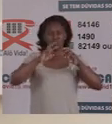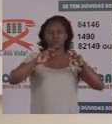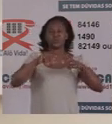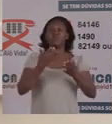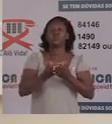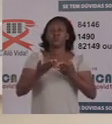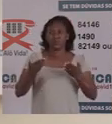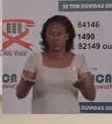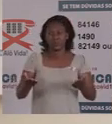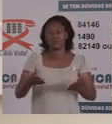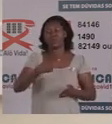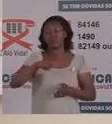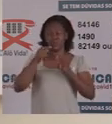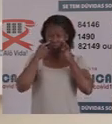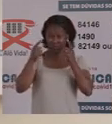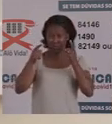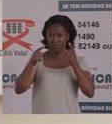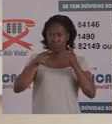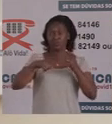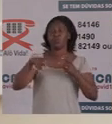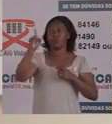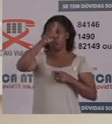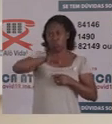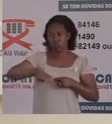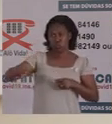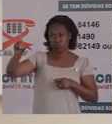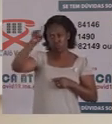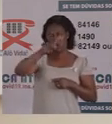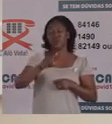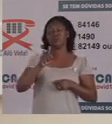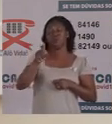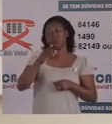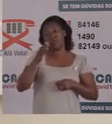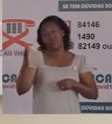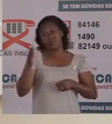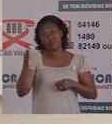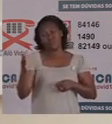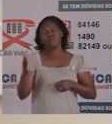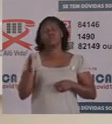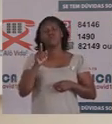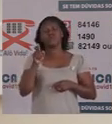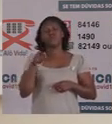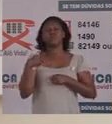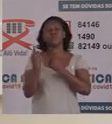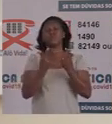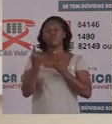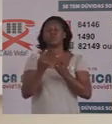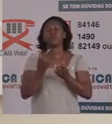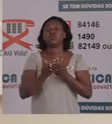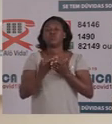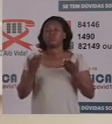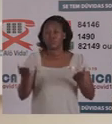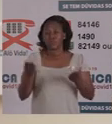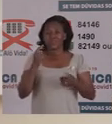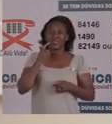E aqui nós vemos no gráfico redondo que está à direita a razão pela qual os casos são